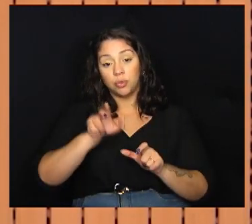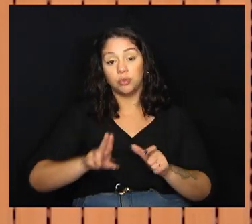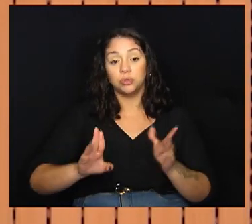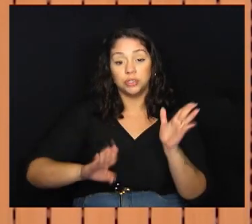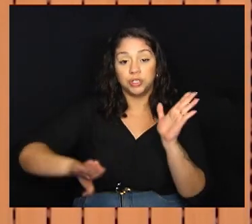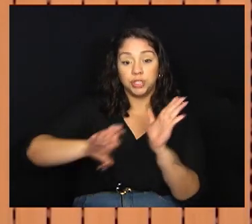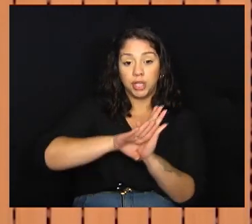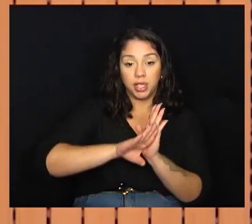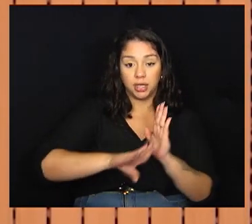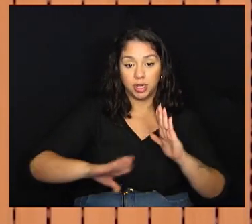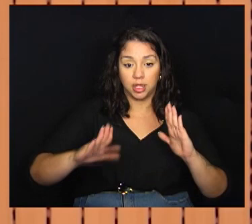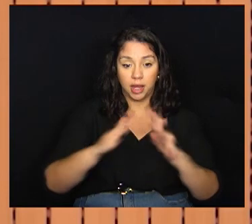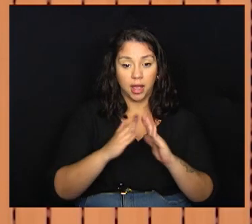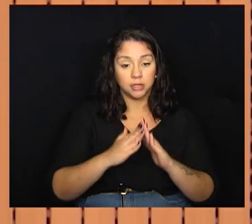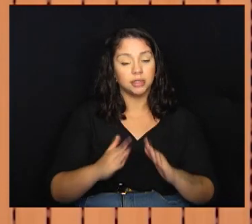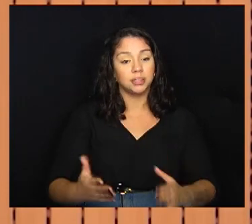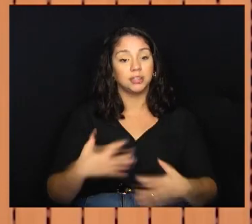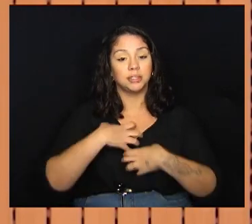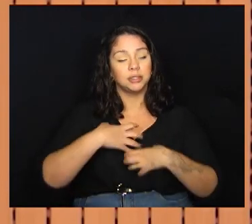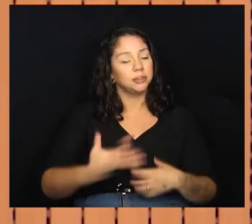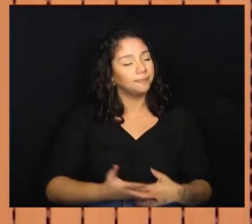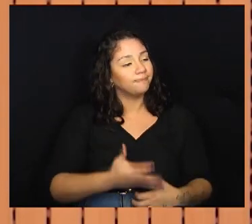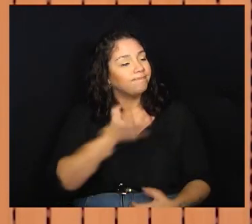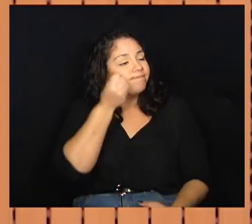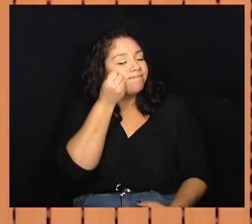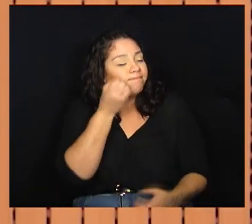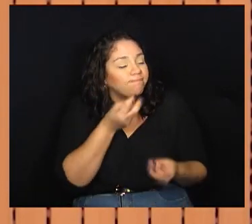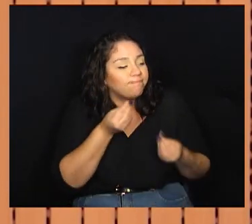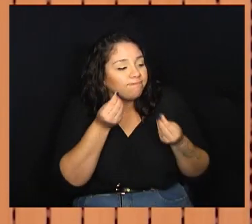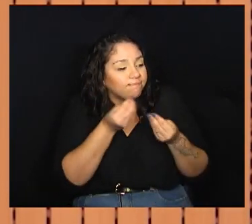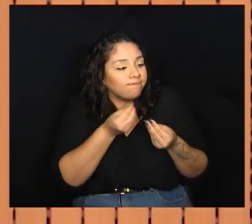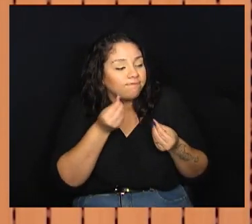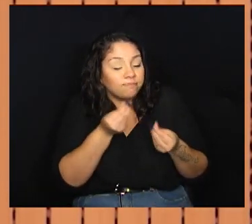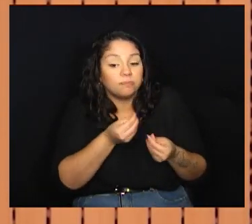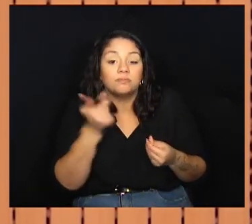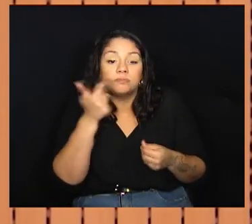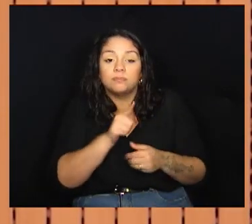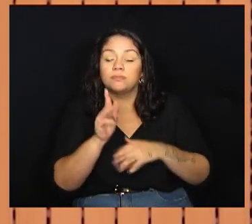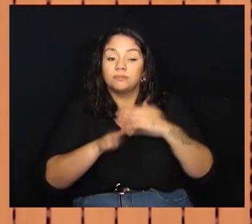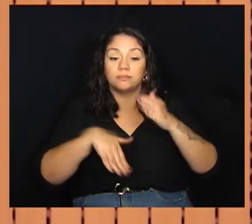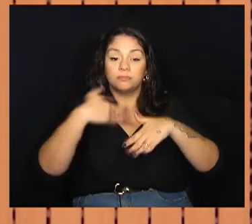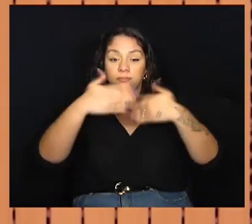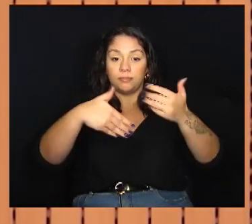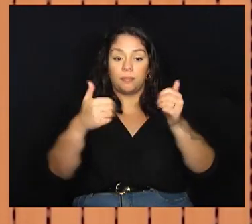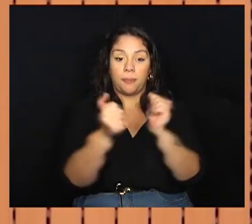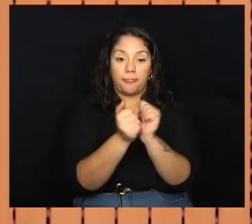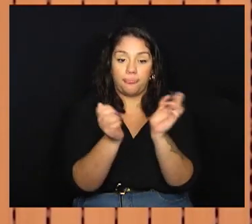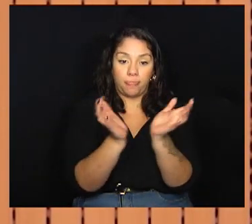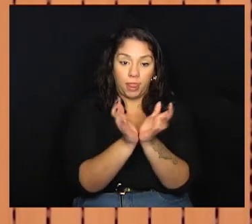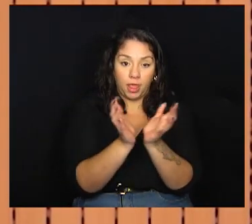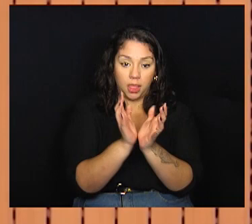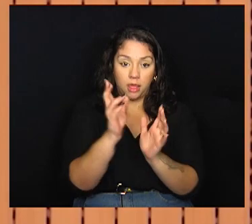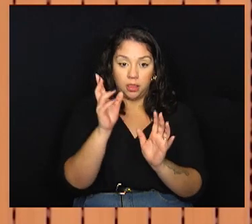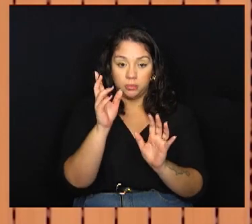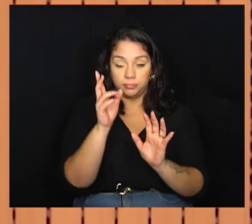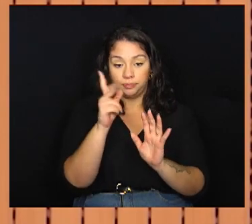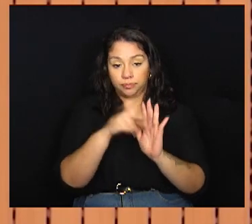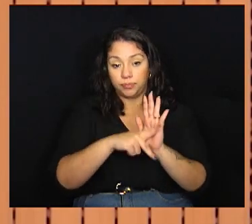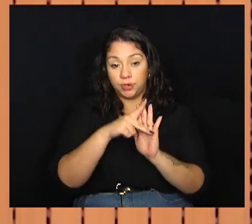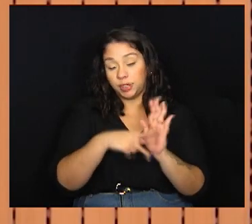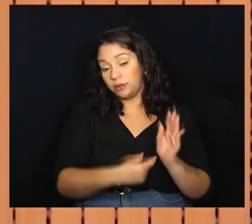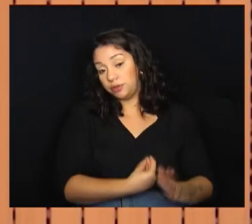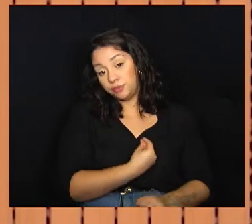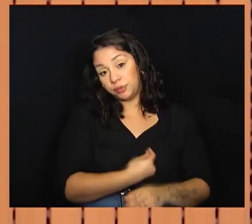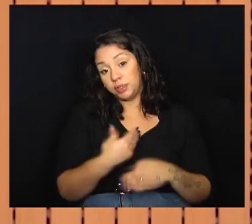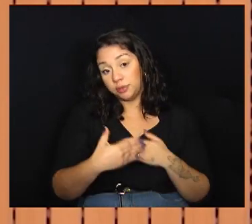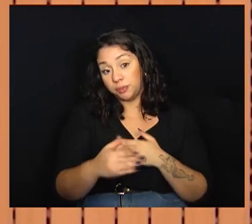casa, se sinta acolhido e consiga construir, junto com a equipe, um projeto de vida, porque esse é